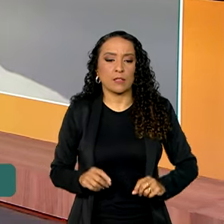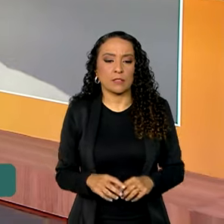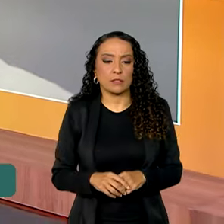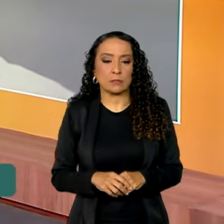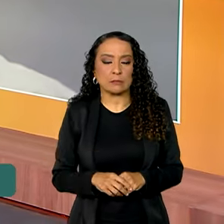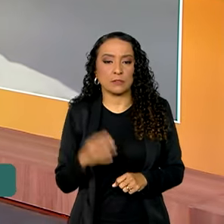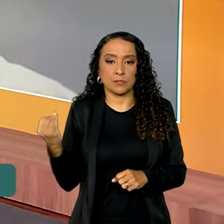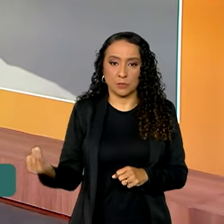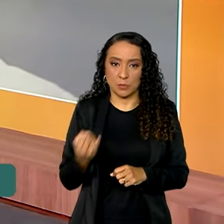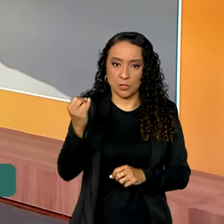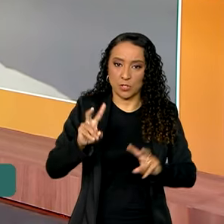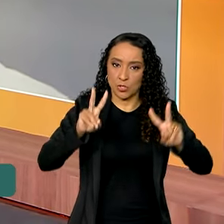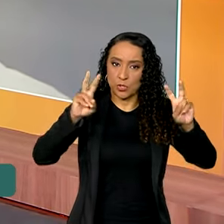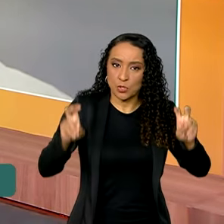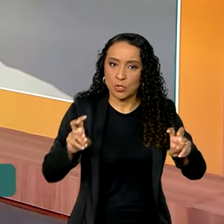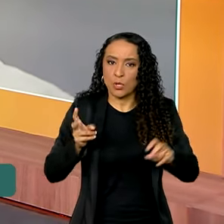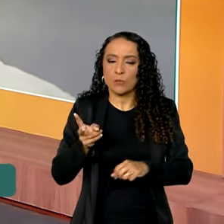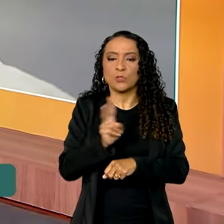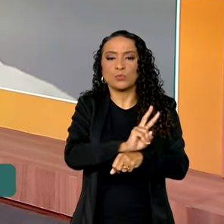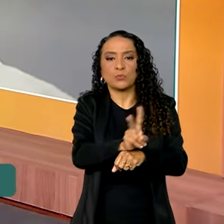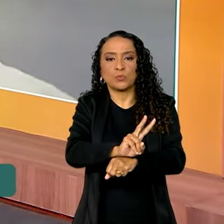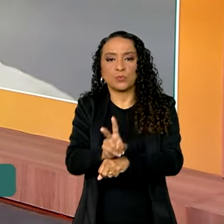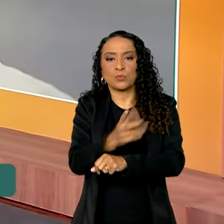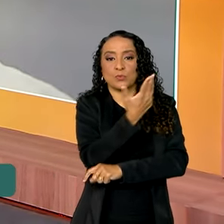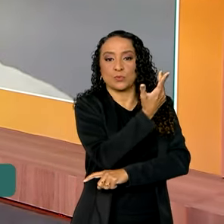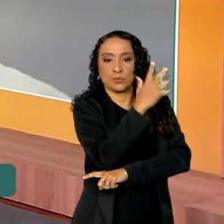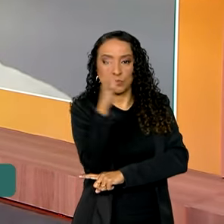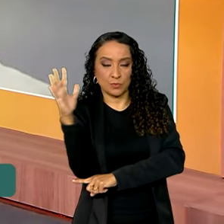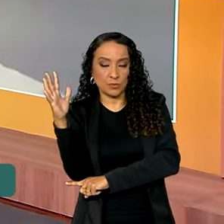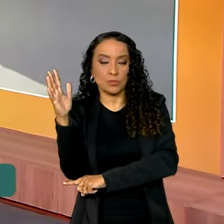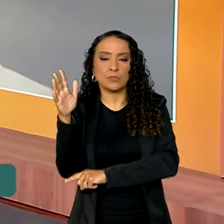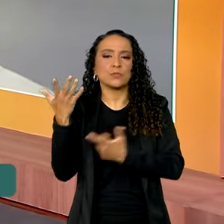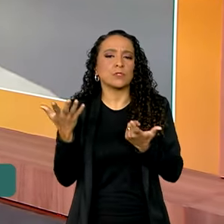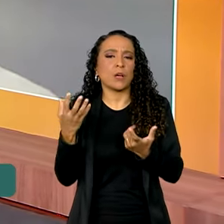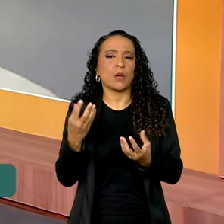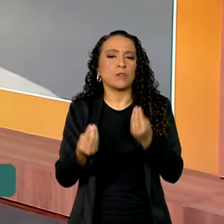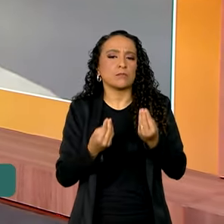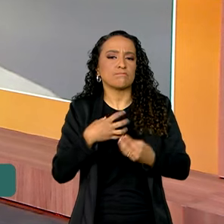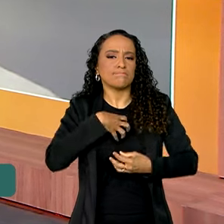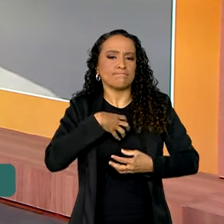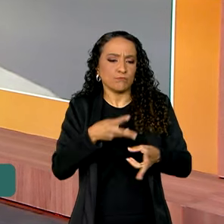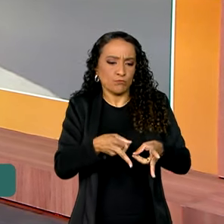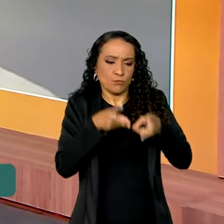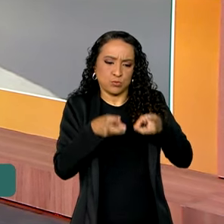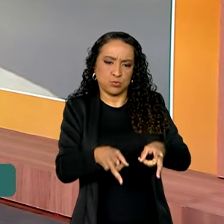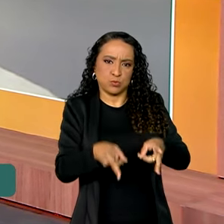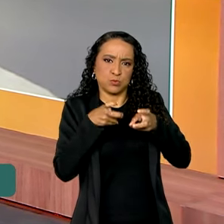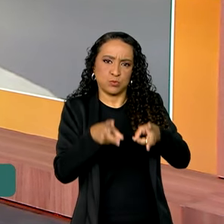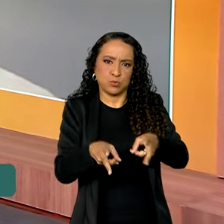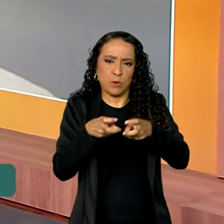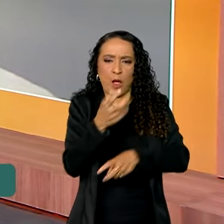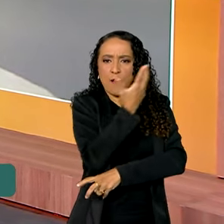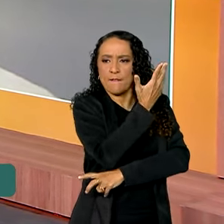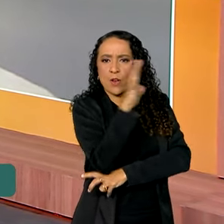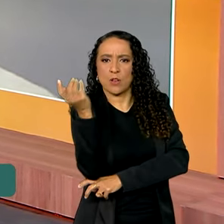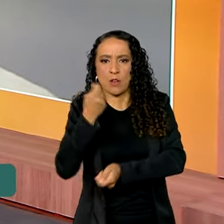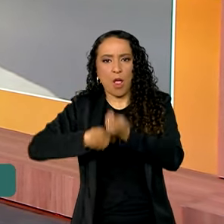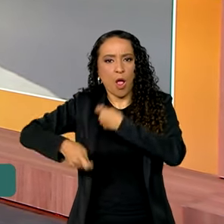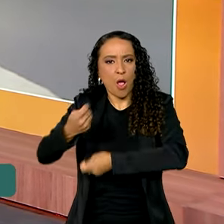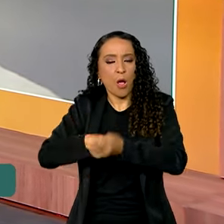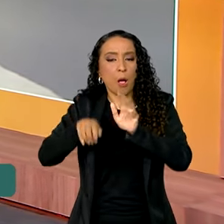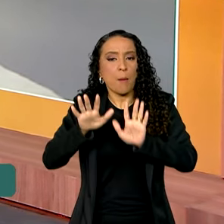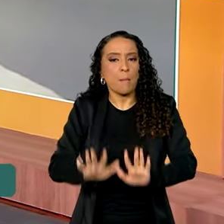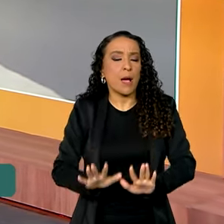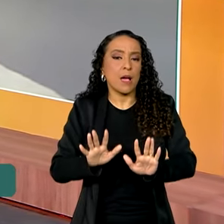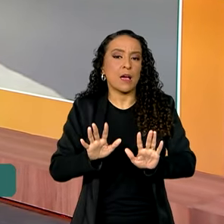discussão importante sobre a preservação da floresta e uma maneira de explorar, explorar a floresta economicamente, só que